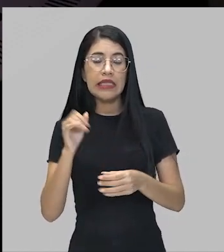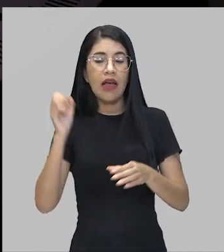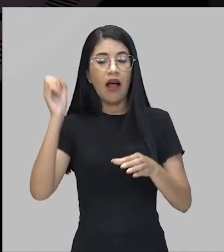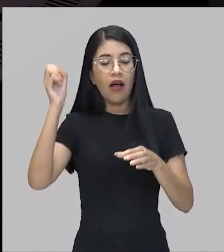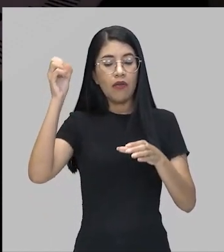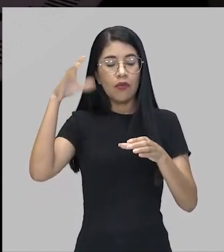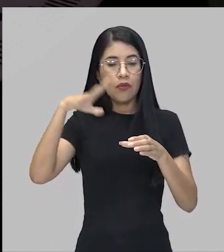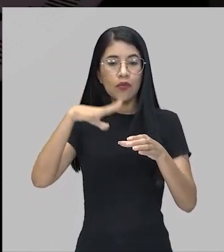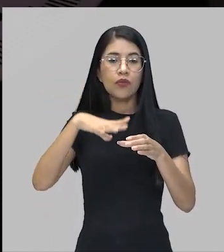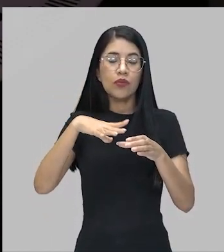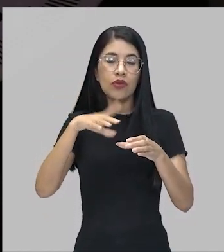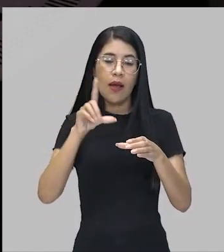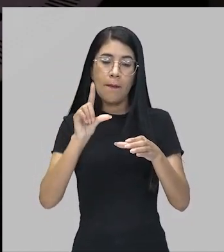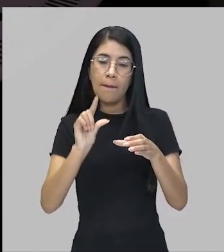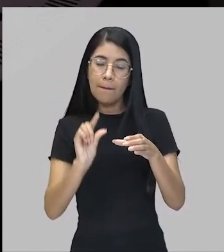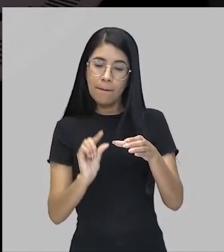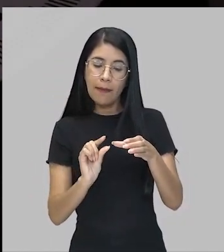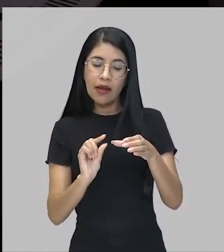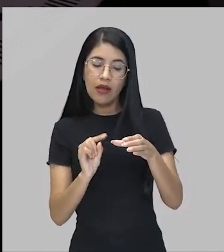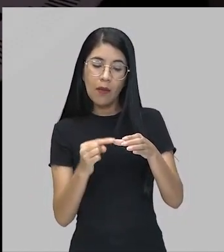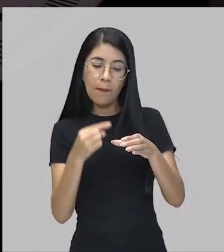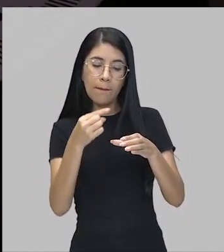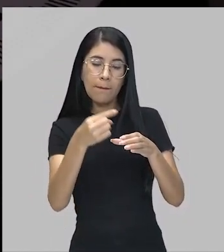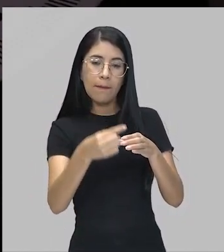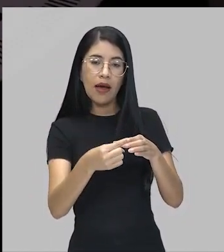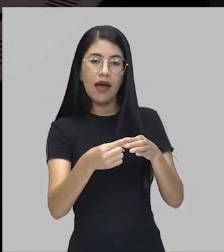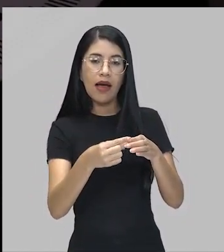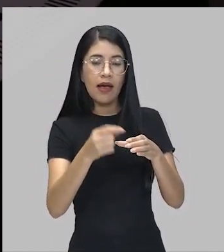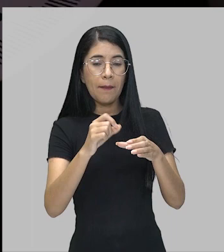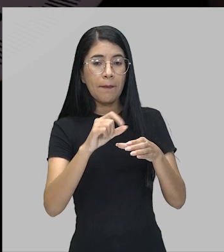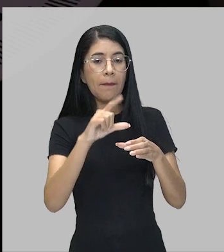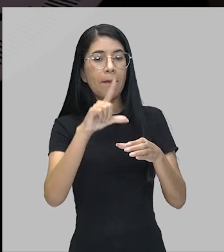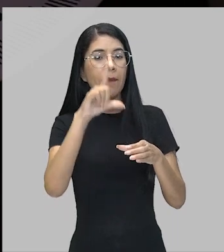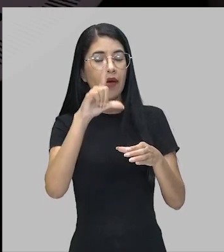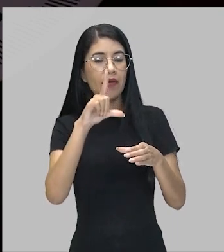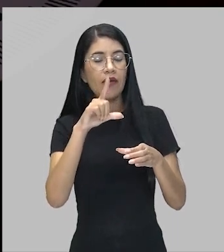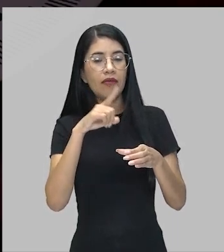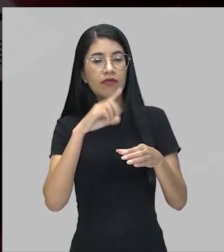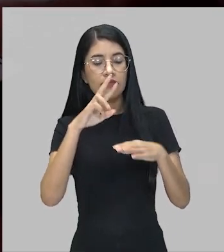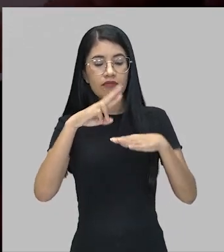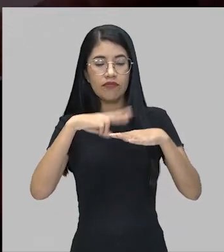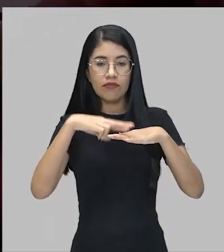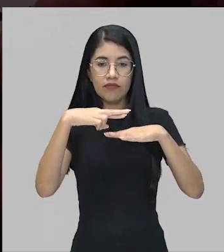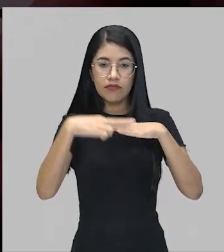menor índice de refração para um meio de maior índice de refração.